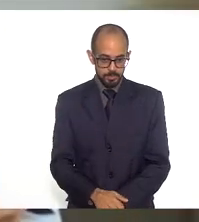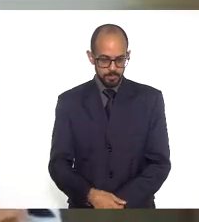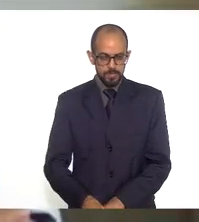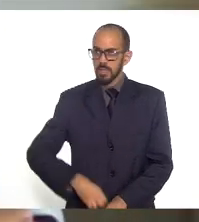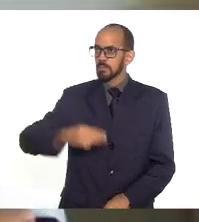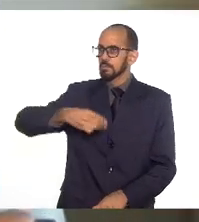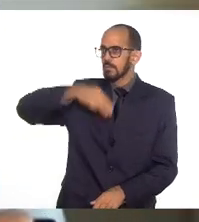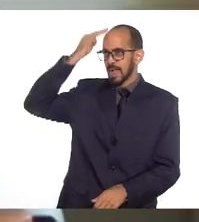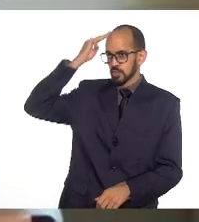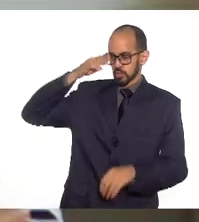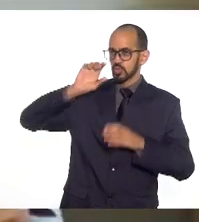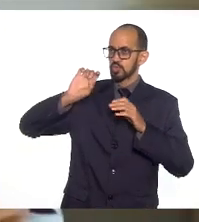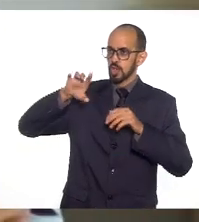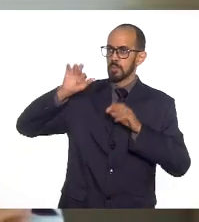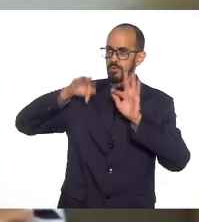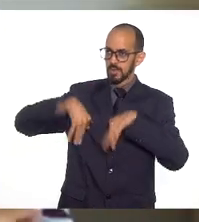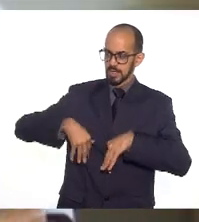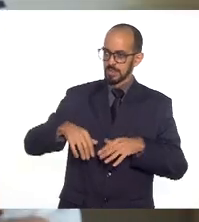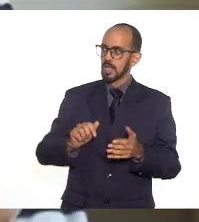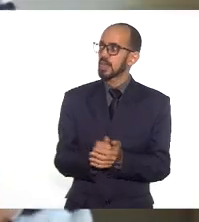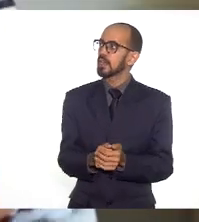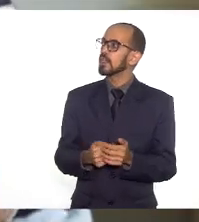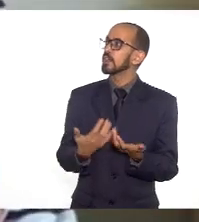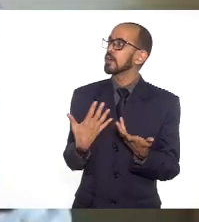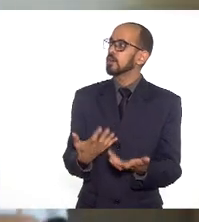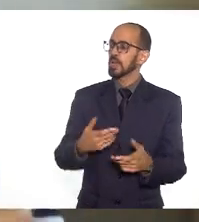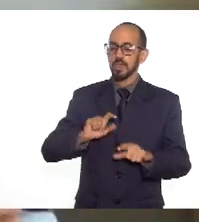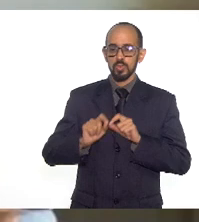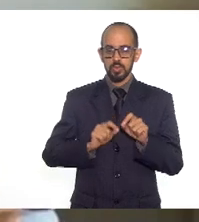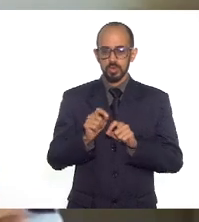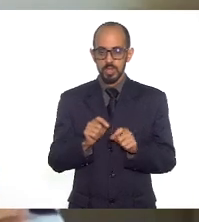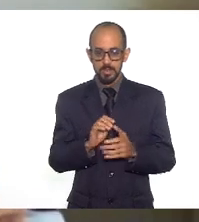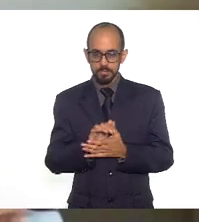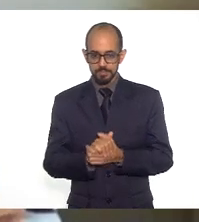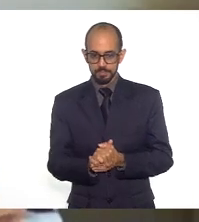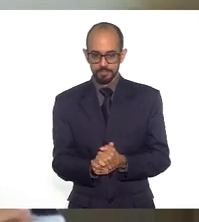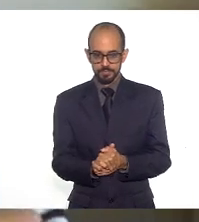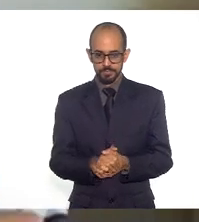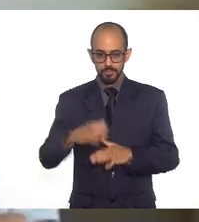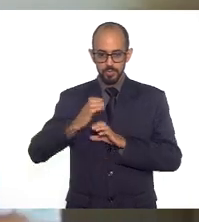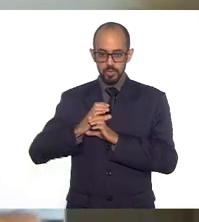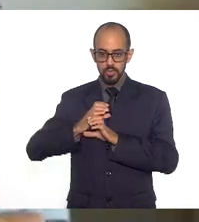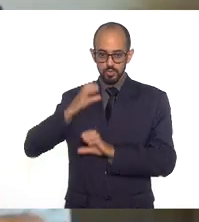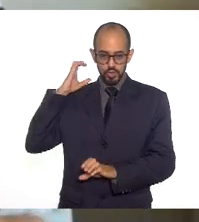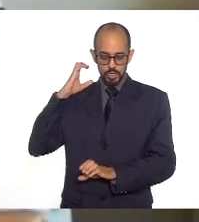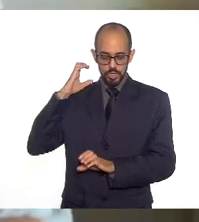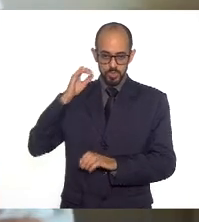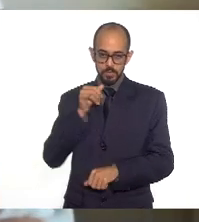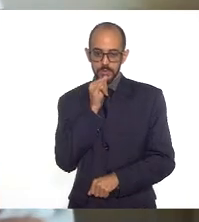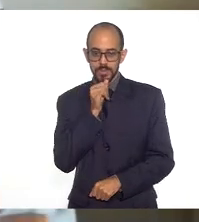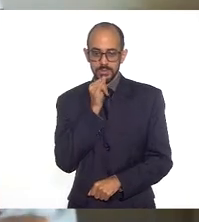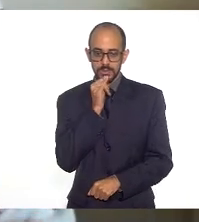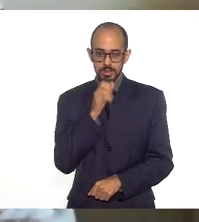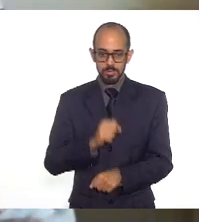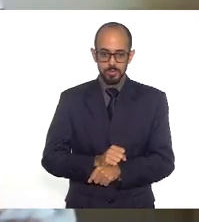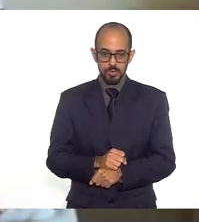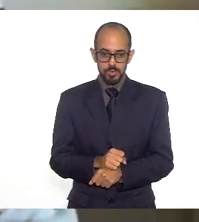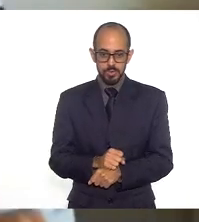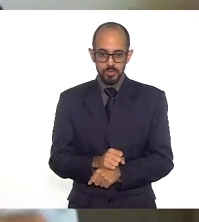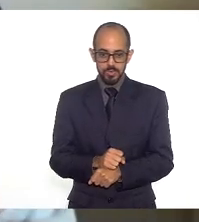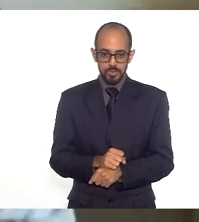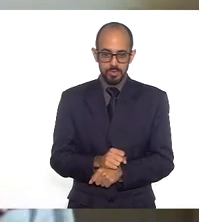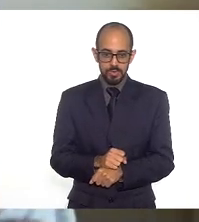Só para encerrar, eu queria, como engenheiro, fazer um contraponto